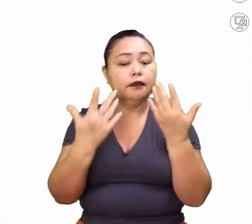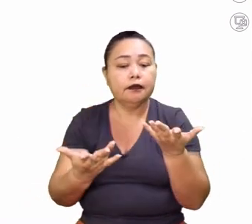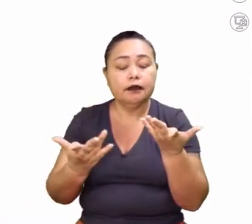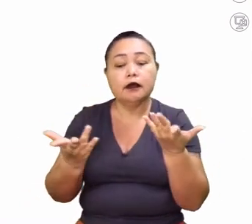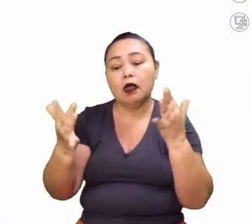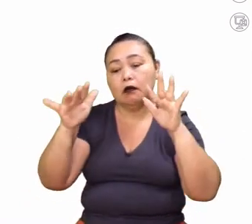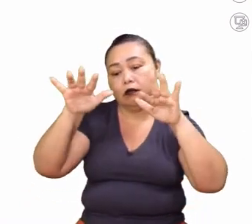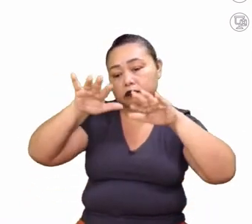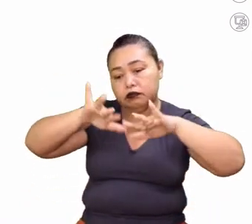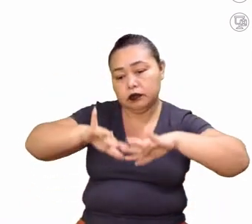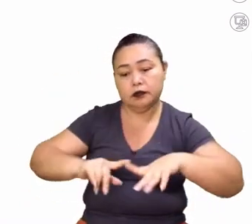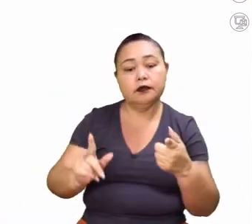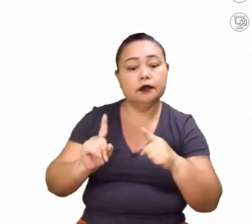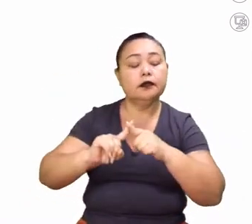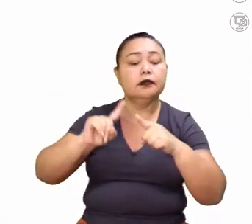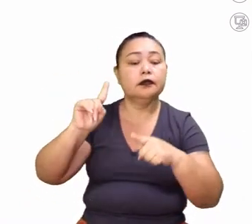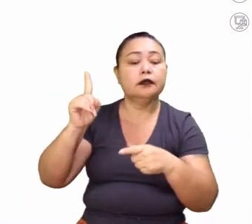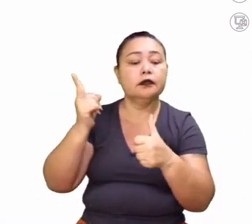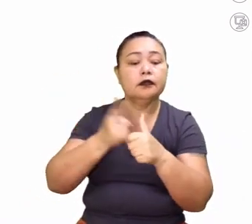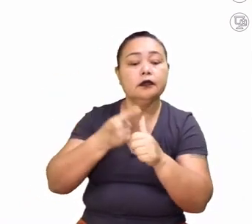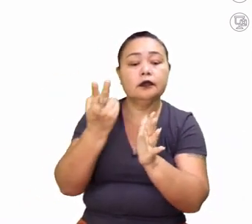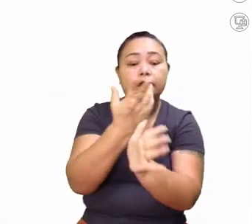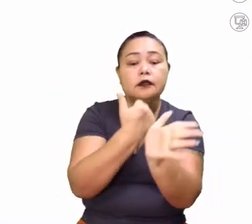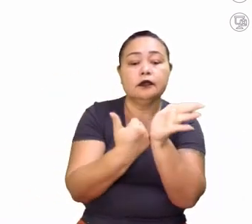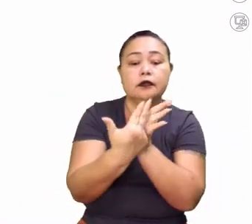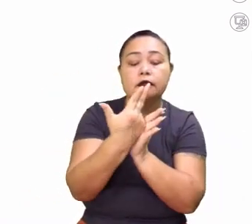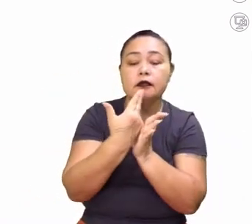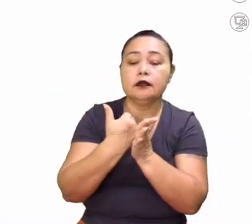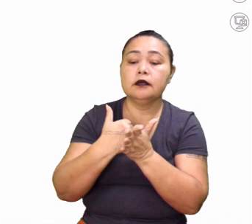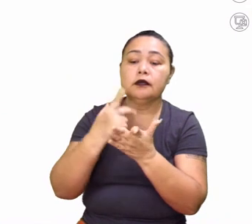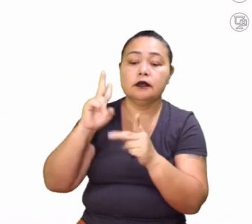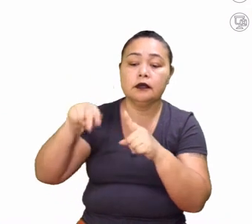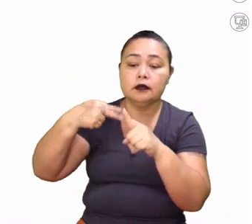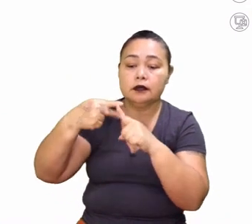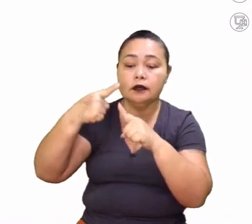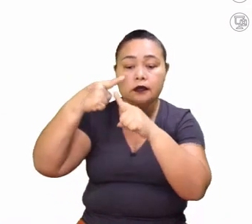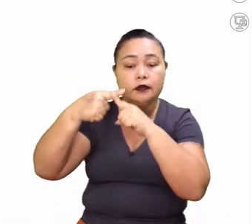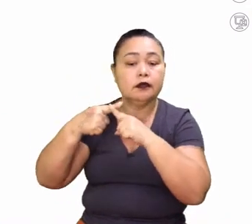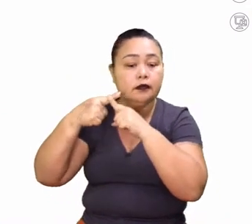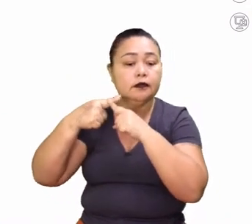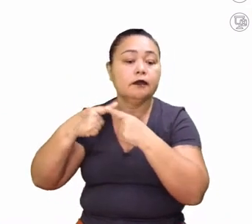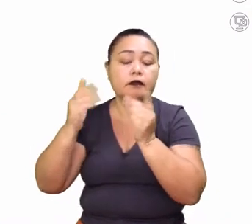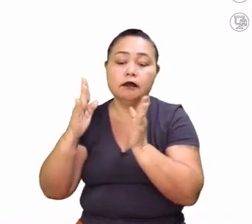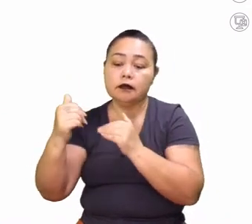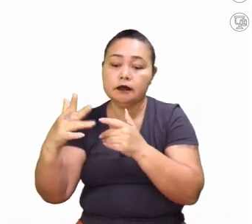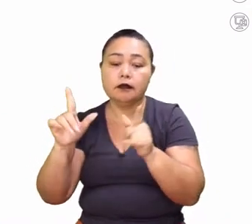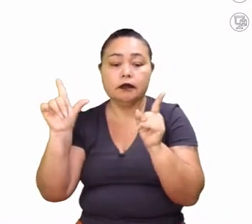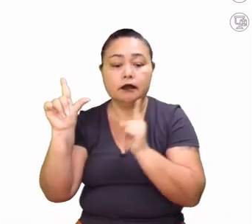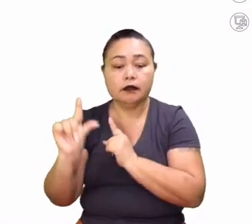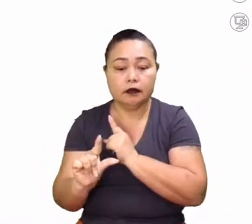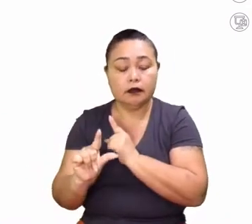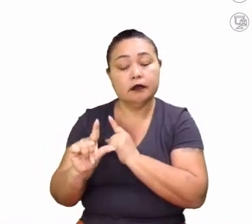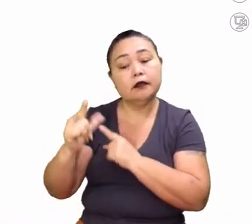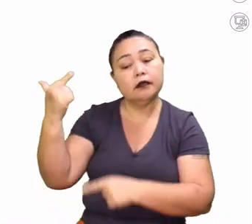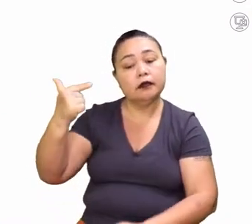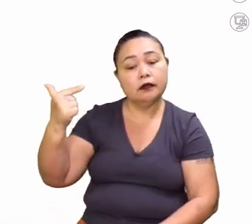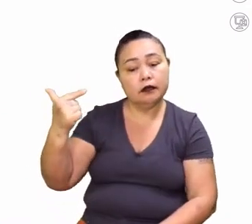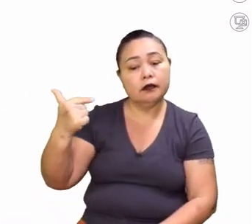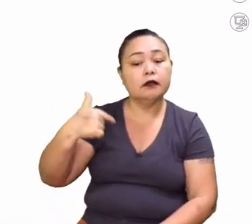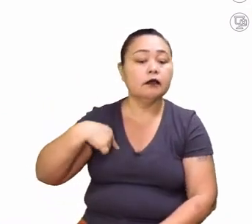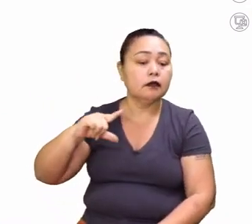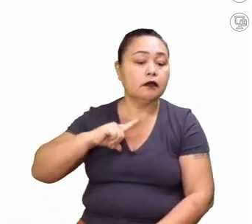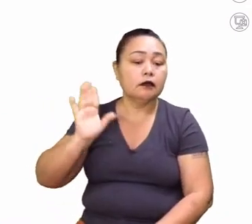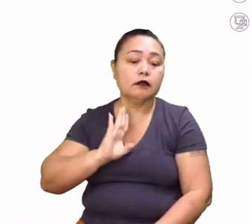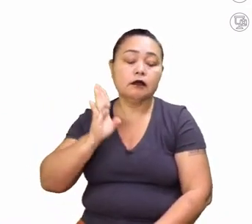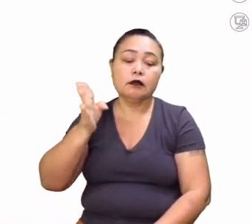ruir né então na primeira configuração a multiplicidade dos Estados dos blocos é pequena mas no segundo você já tem uma